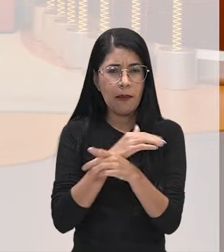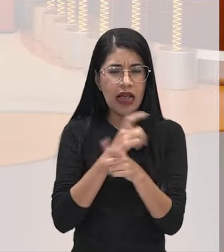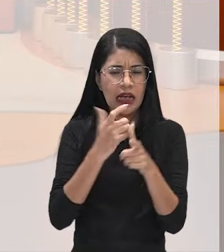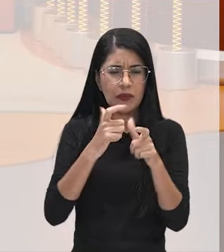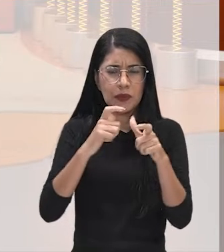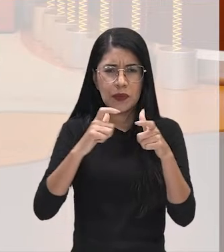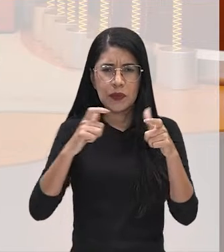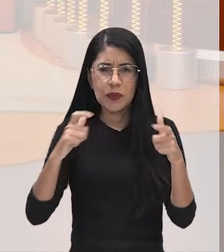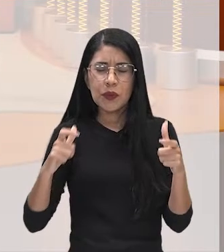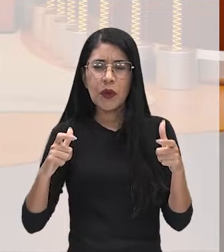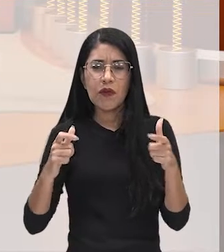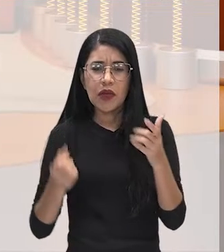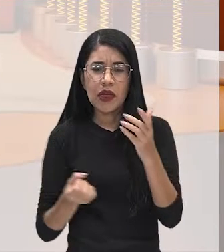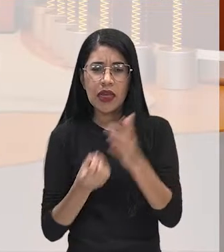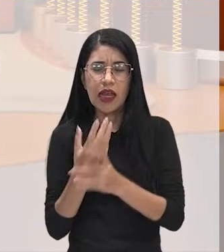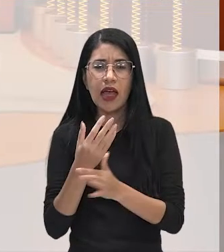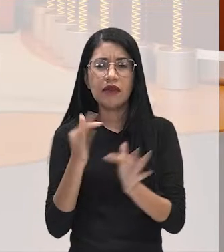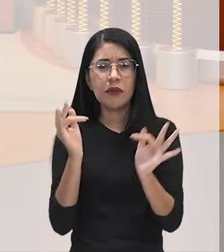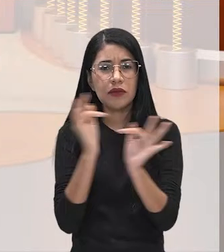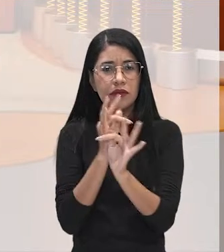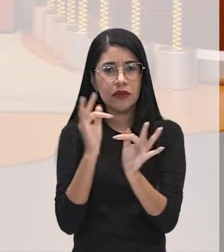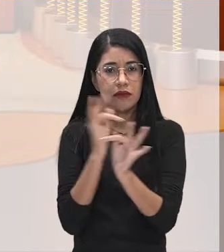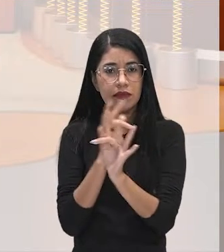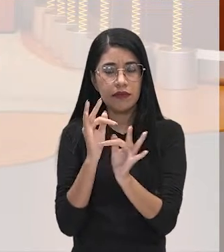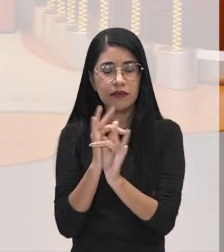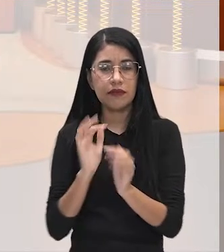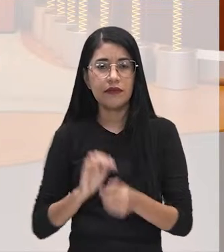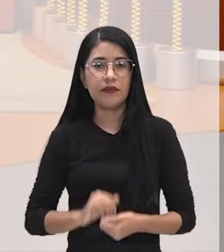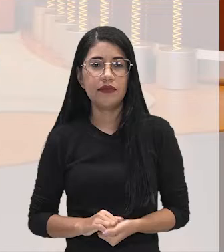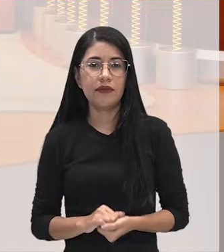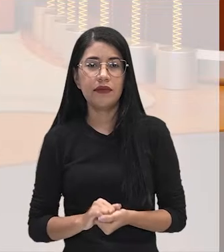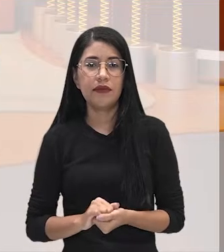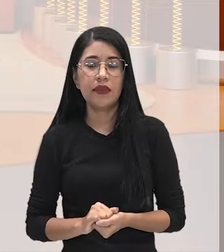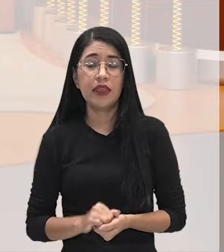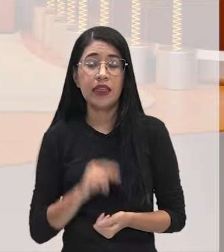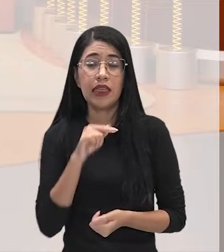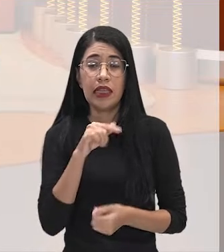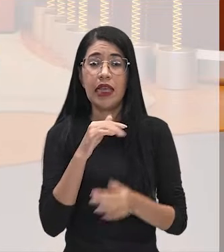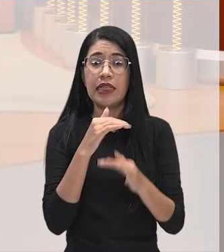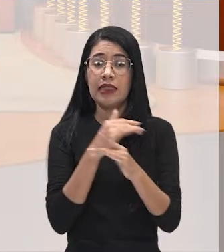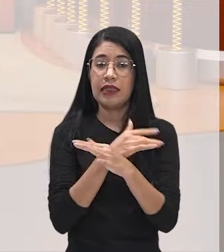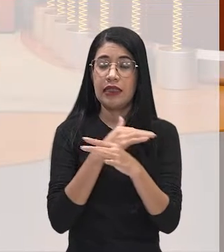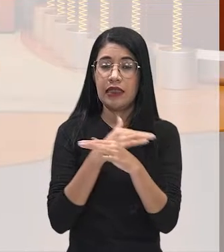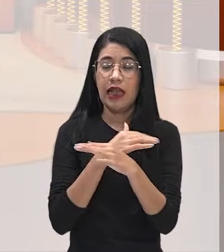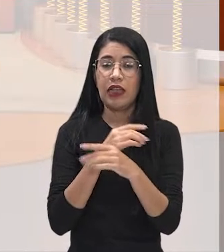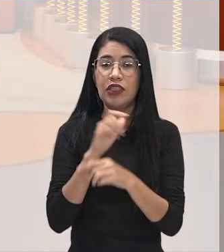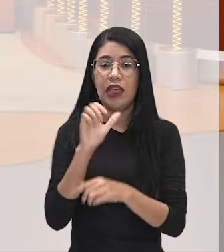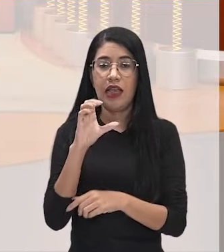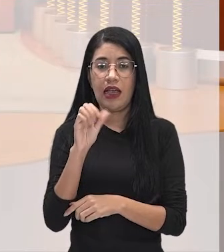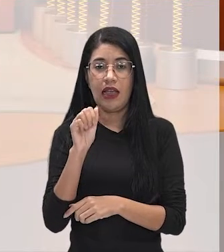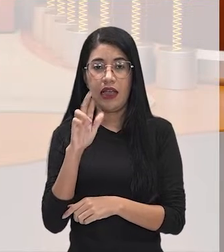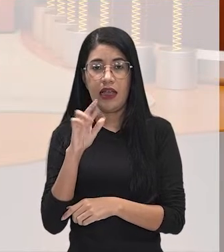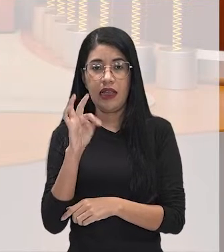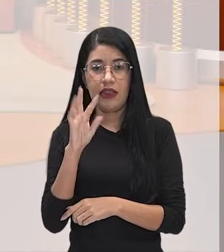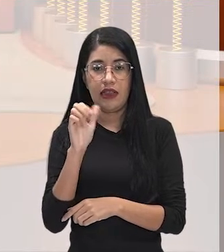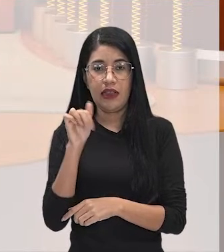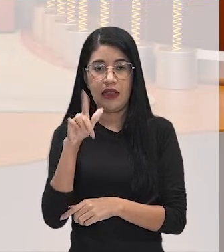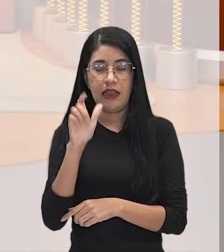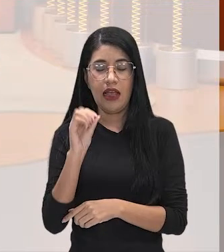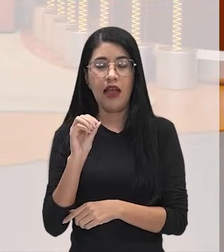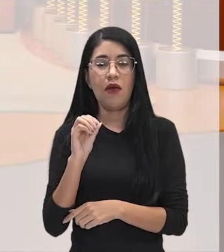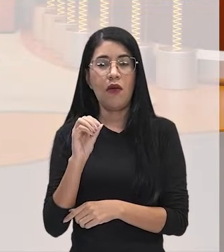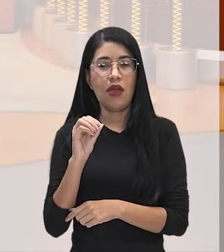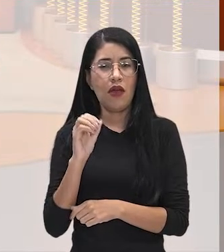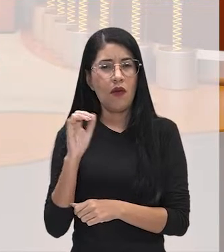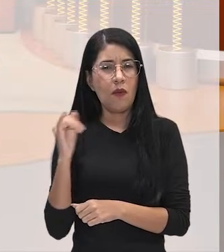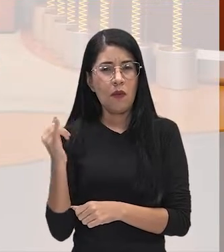fundada pelos povos fenícios, ok? E essa cidade Cartago, inclusive, ela vai ser um grande